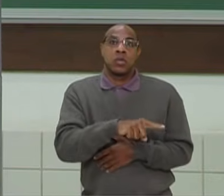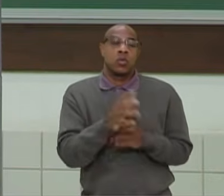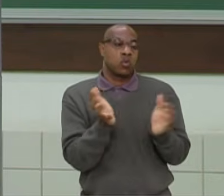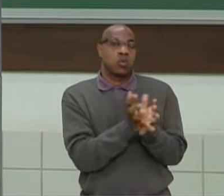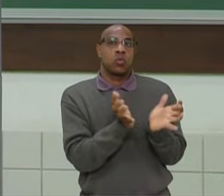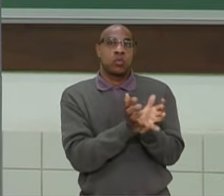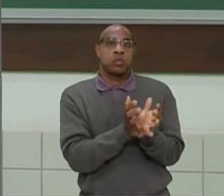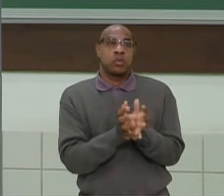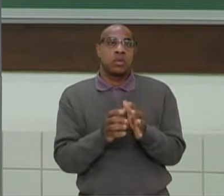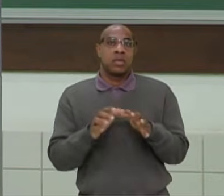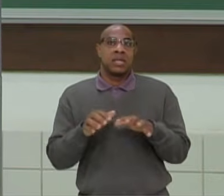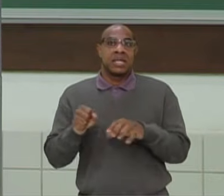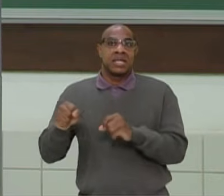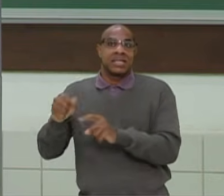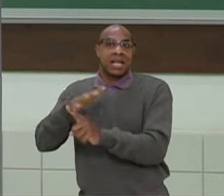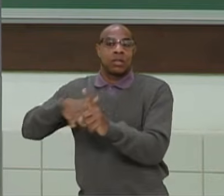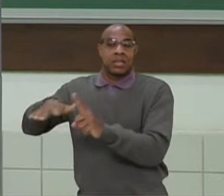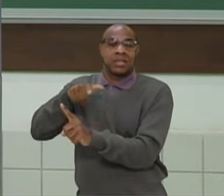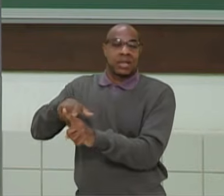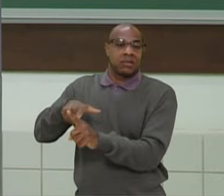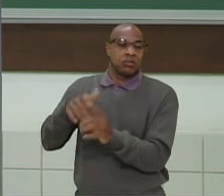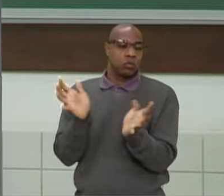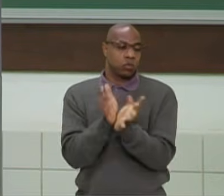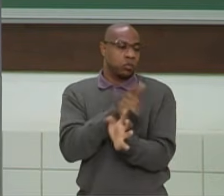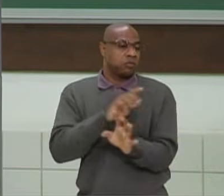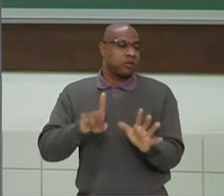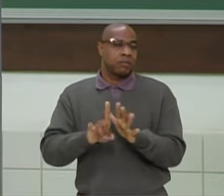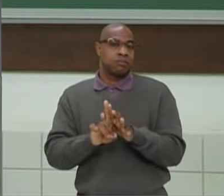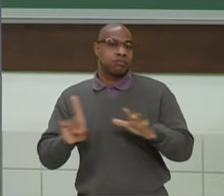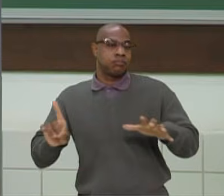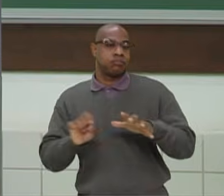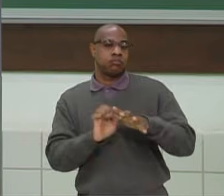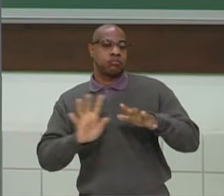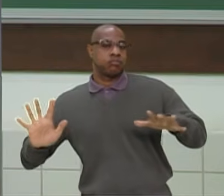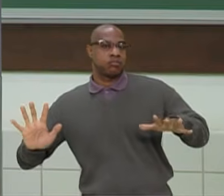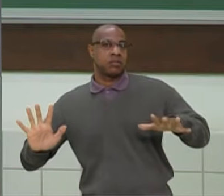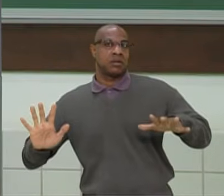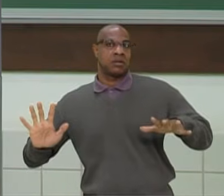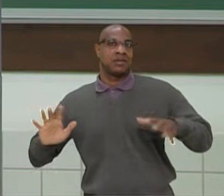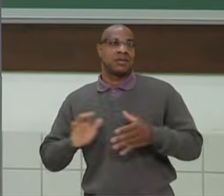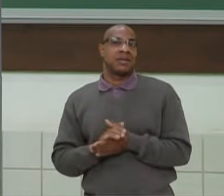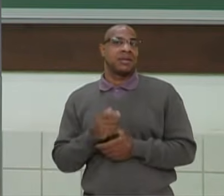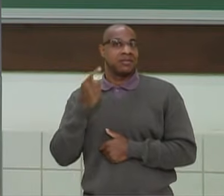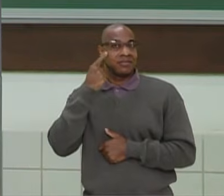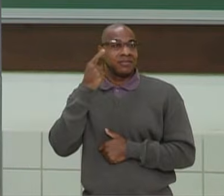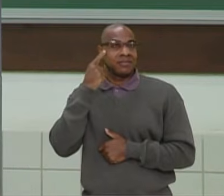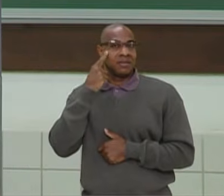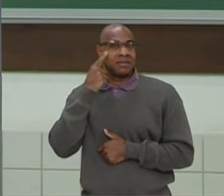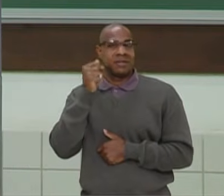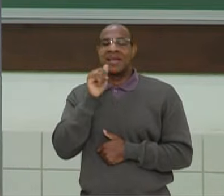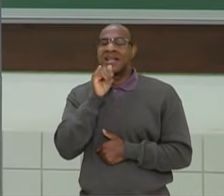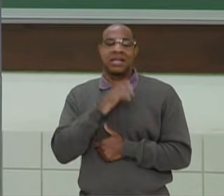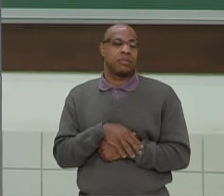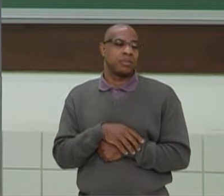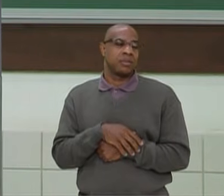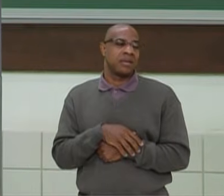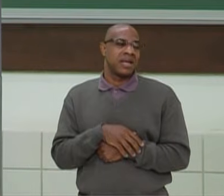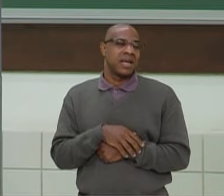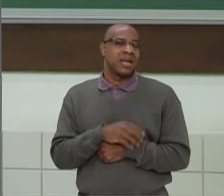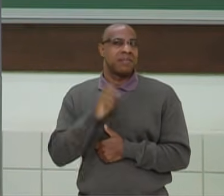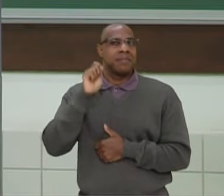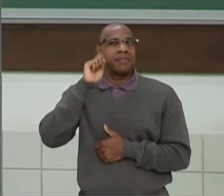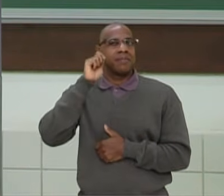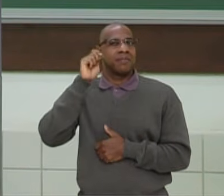sociedade pela discriminação, né? Pelo preconceito. Então, a gente marginaliza negros na sociedade, mulheres